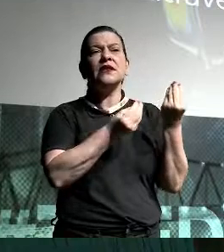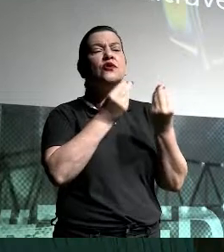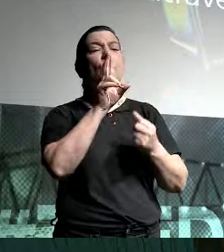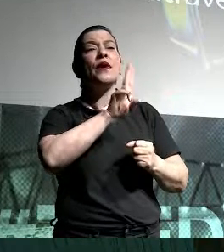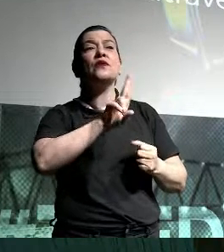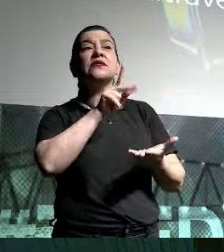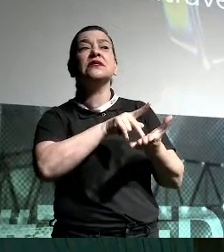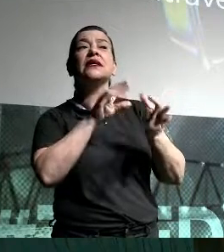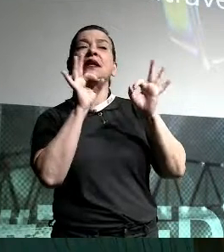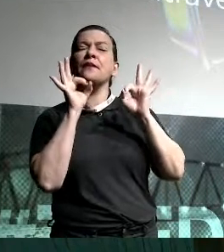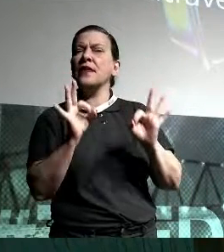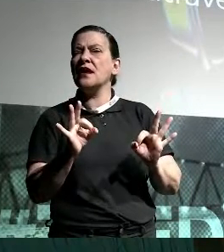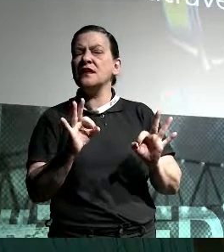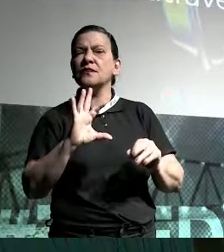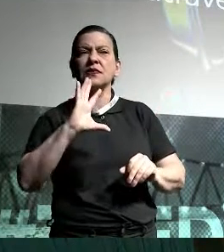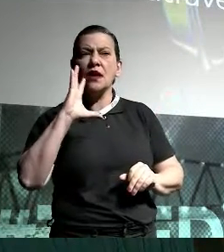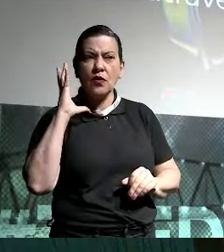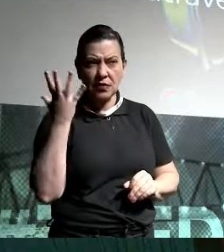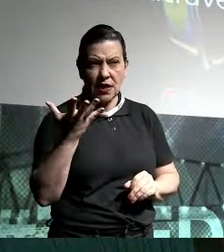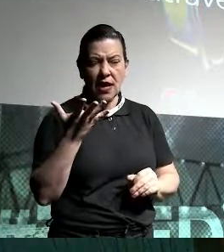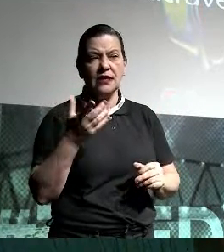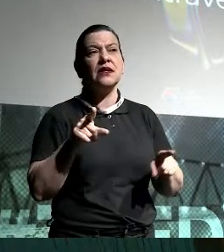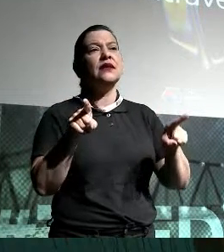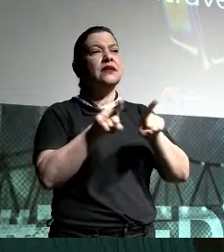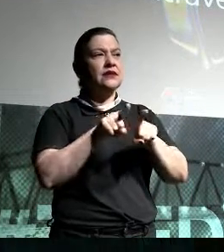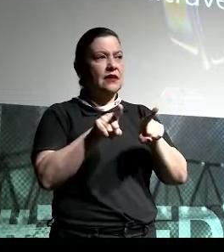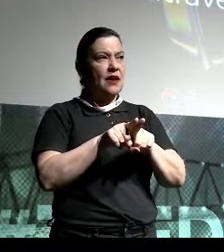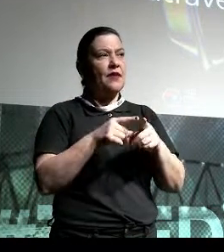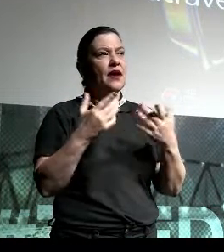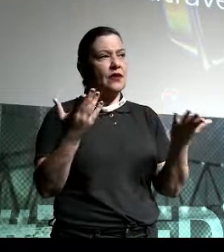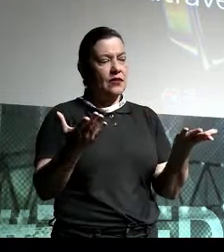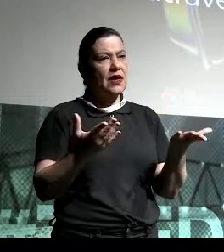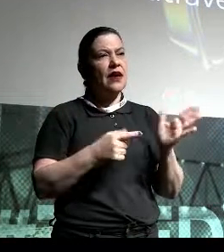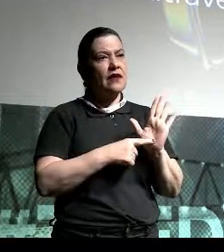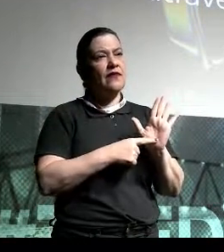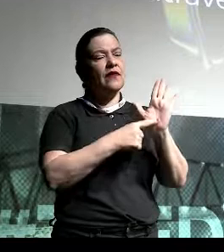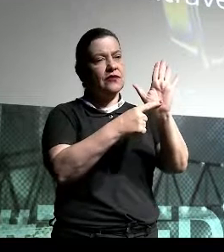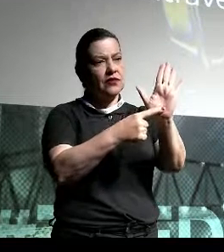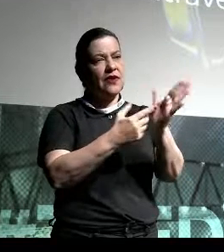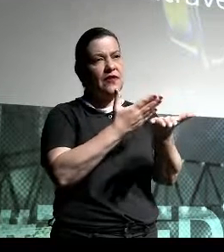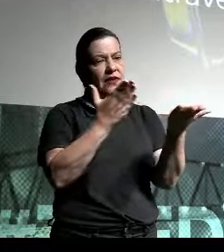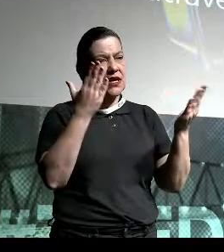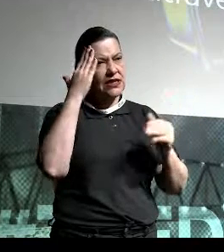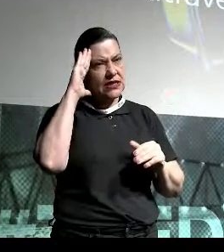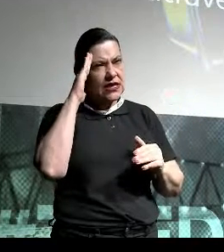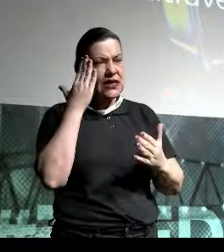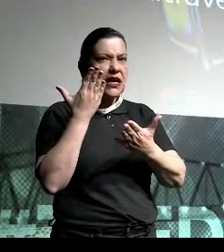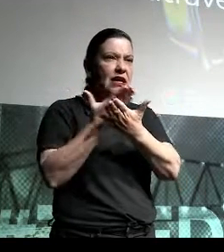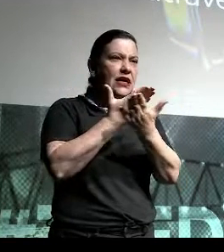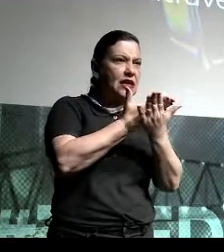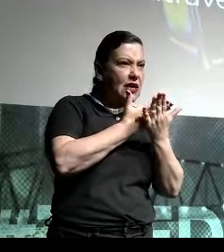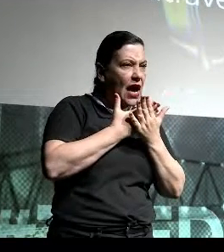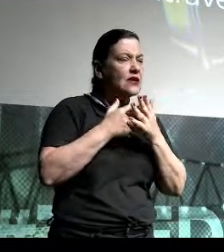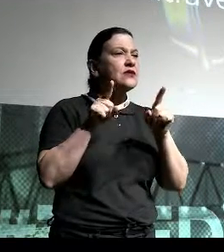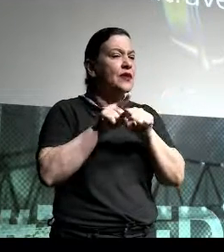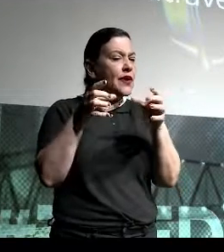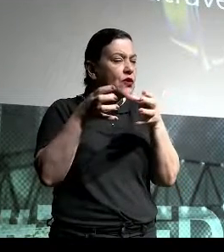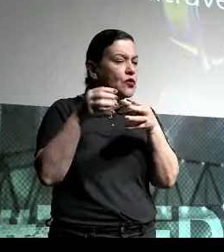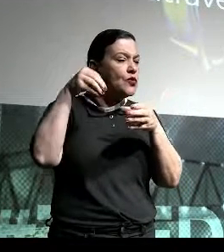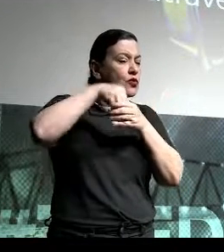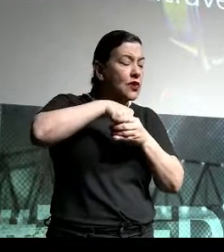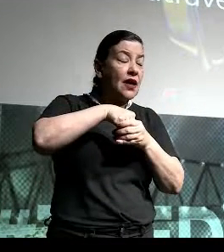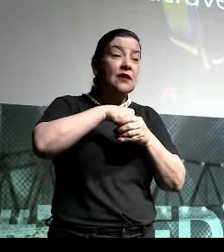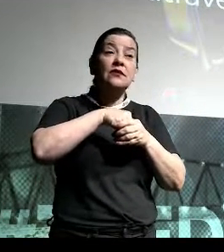mundo real? Por que isso acontece, né? Eu vou trazer também um pouco desse estudo de caso. Claro, um pouco do estudo de caso também do time interno, mas